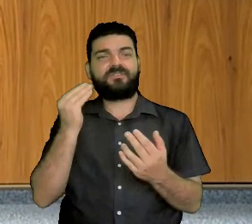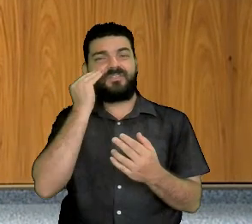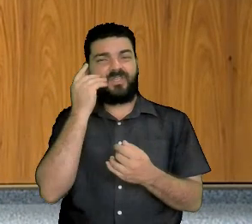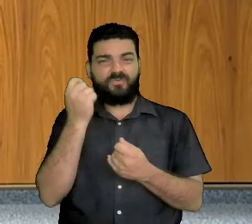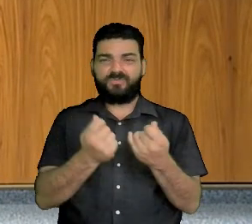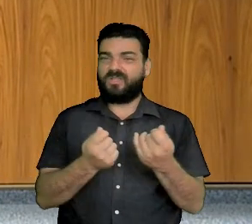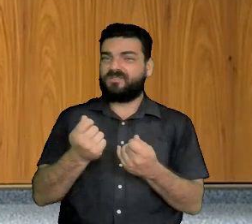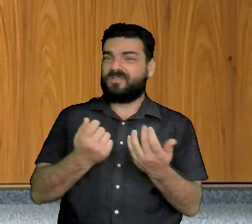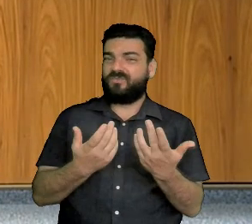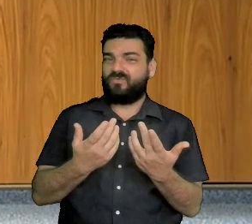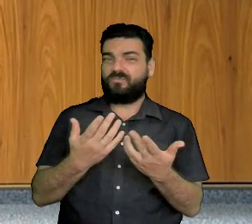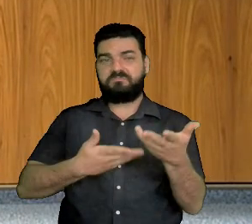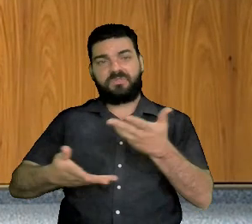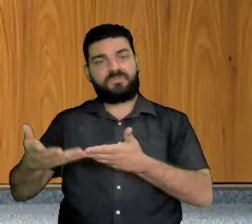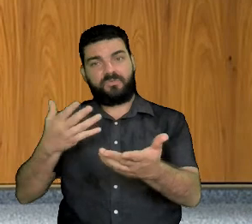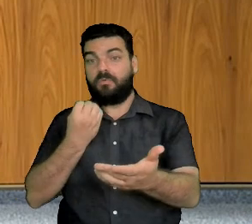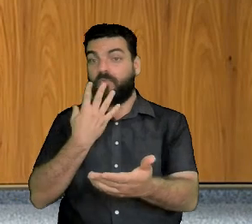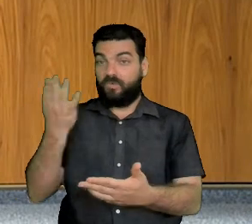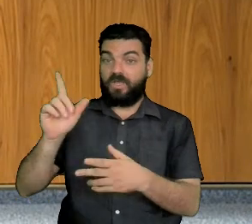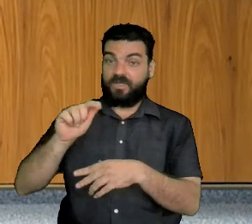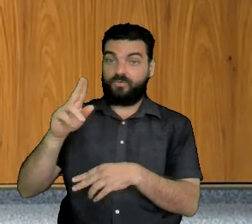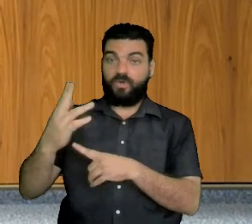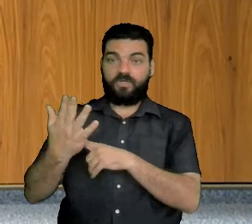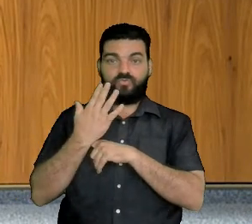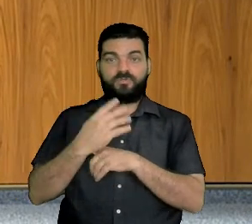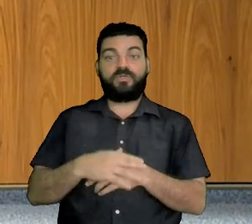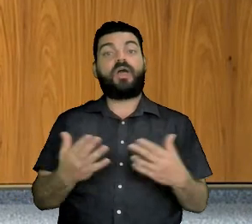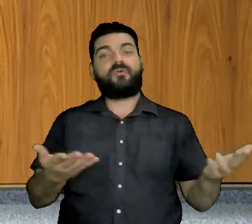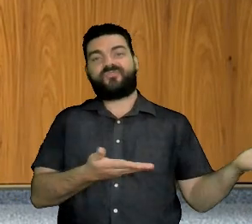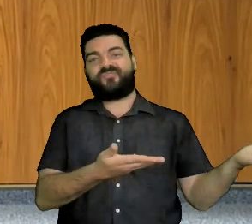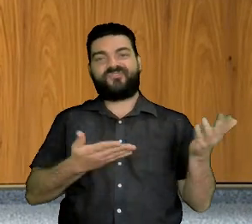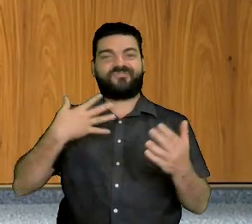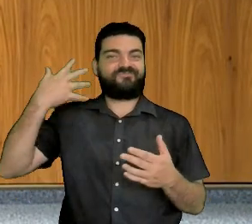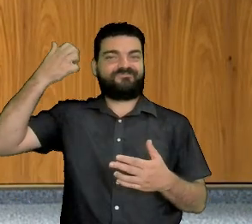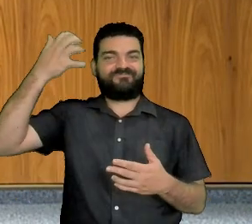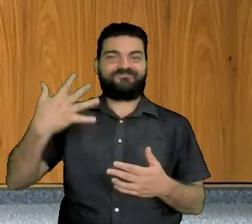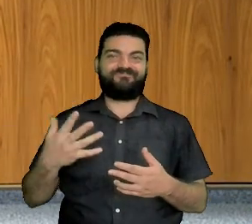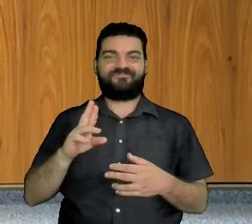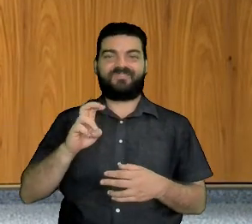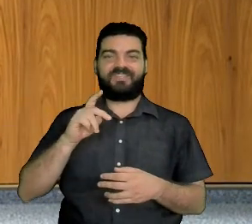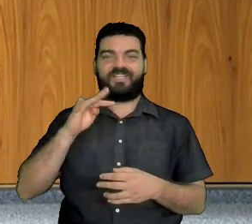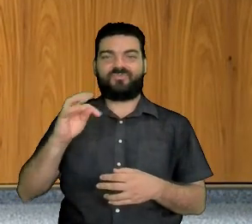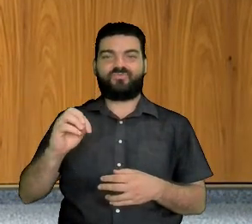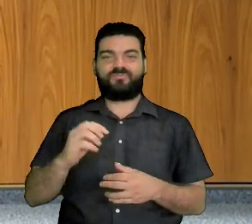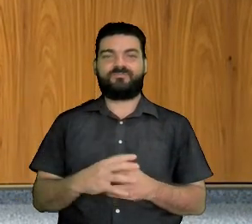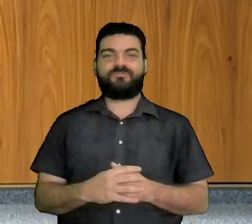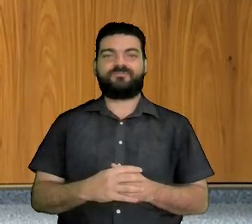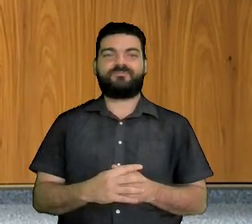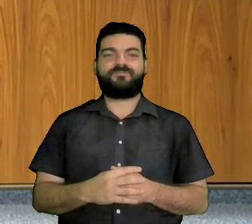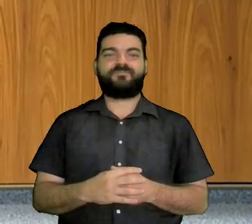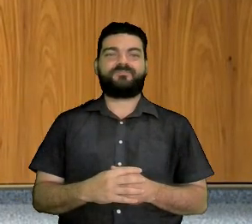conciliações, mediações bastante profícuas, né? Eu passo a palavra ao palestrante, doutor Renato.